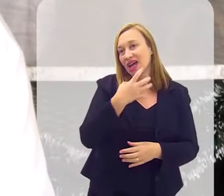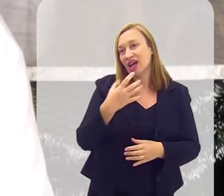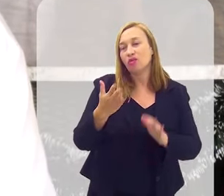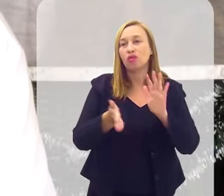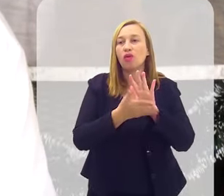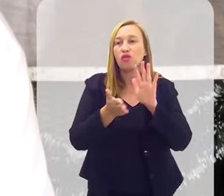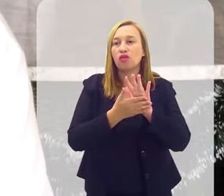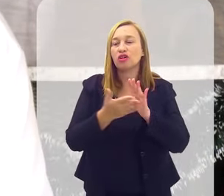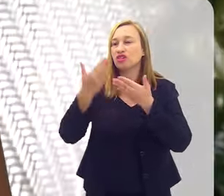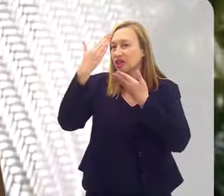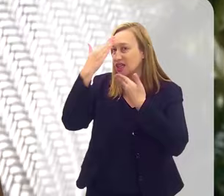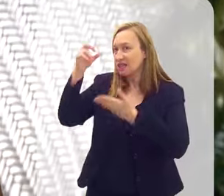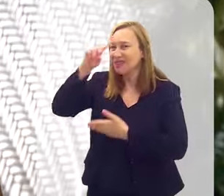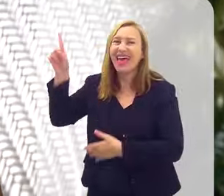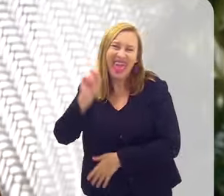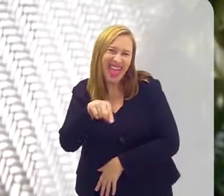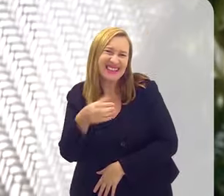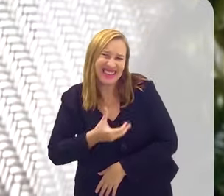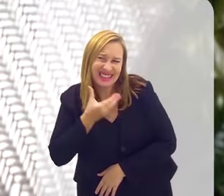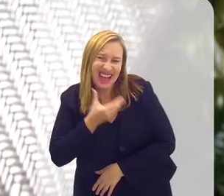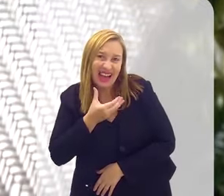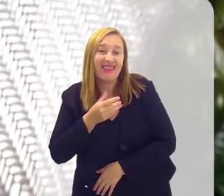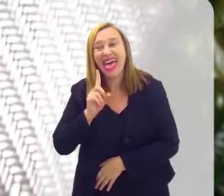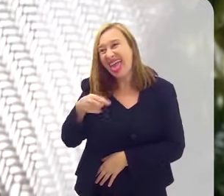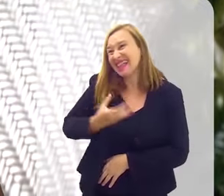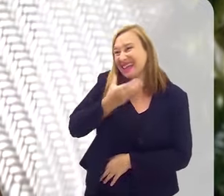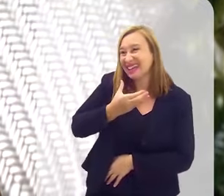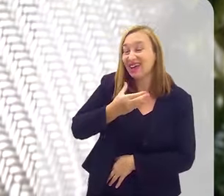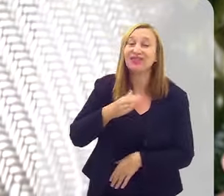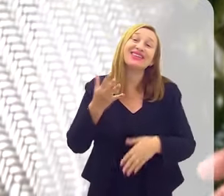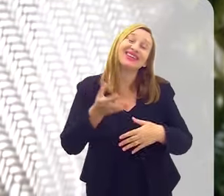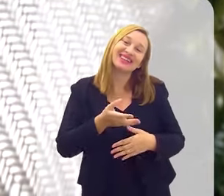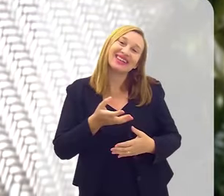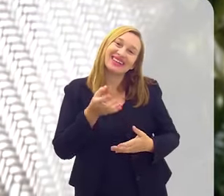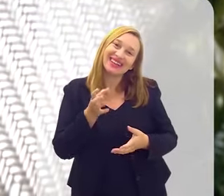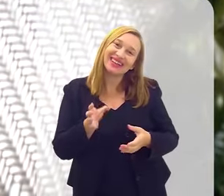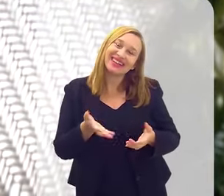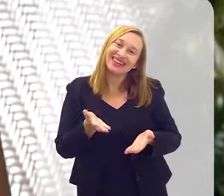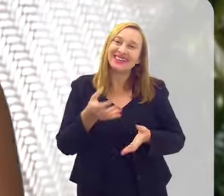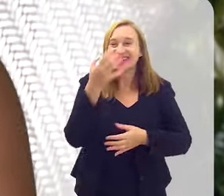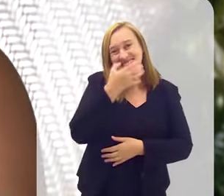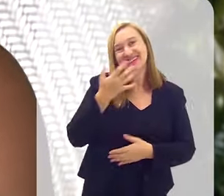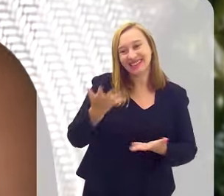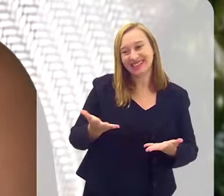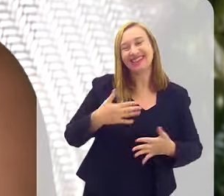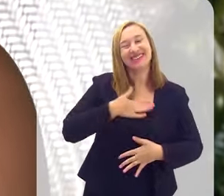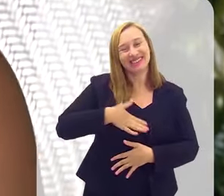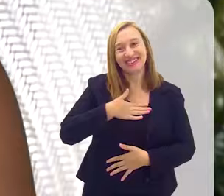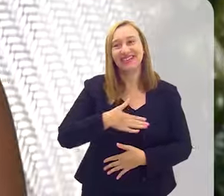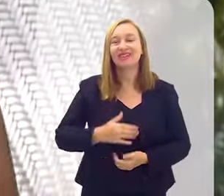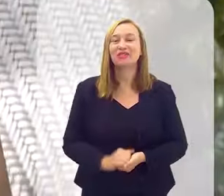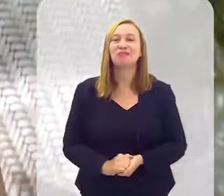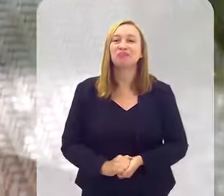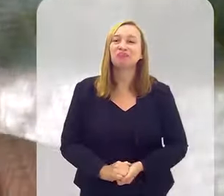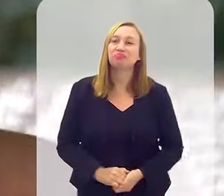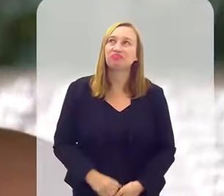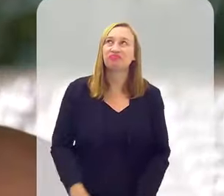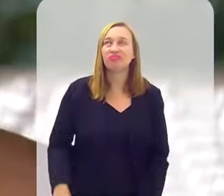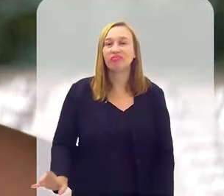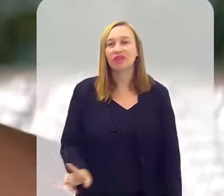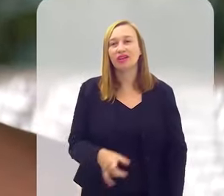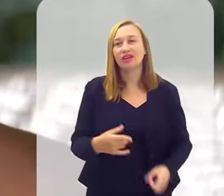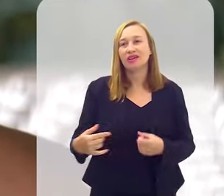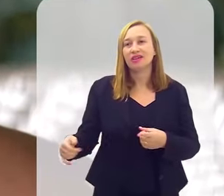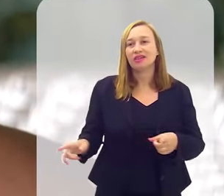cantar uma música de agradecimento a Deus é de Natal Natal é por favor canta gostei Bruninha vai a